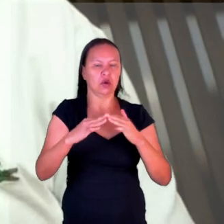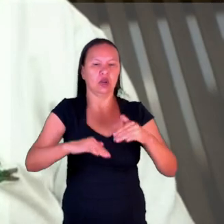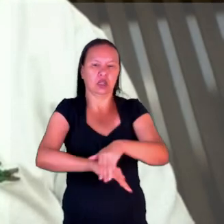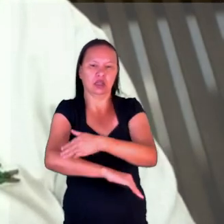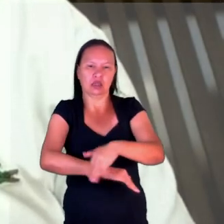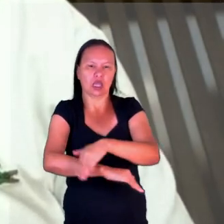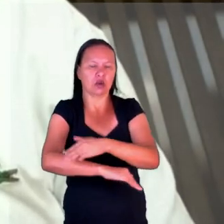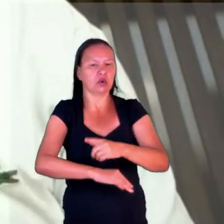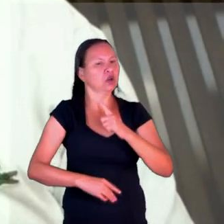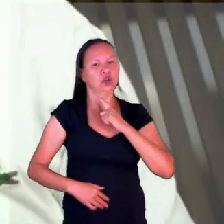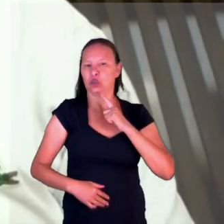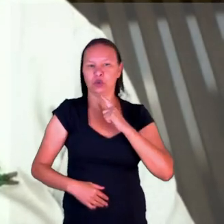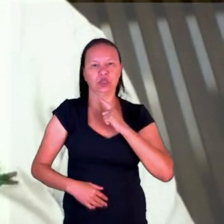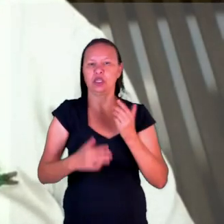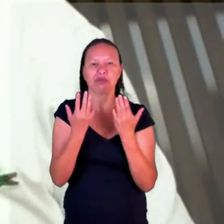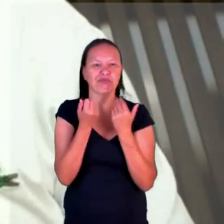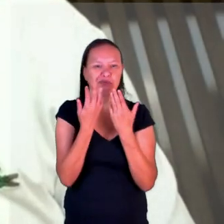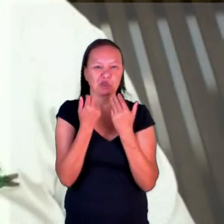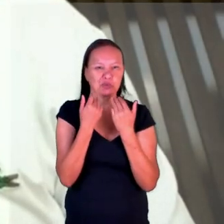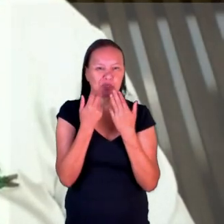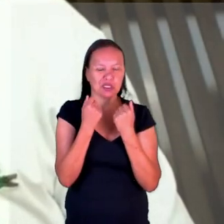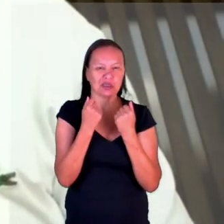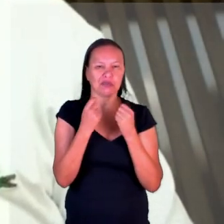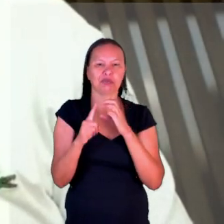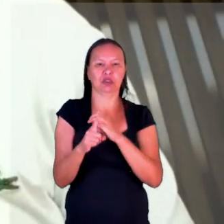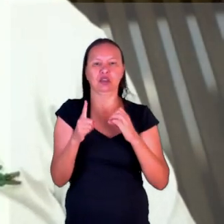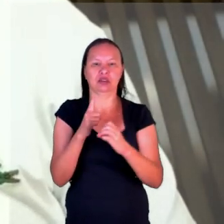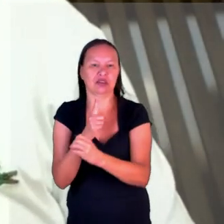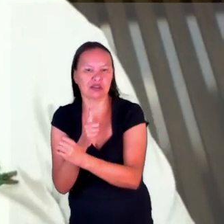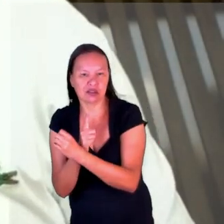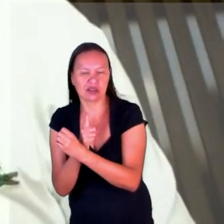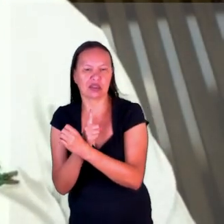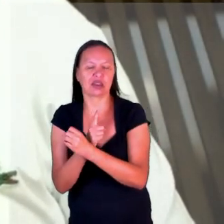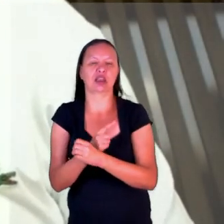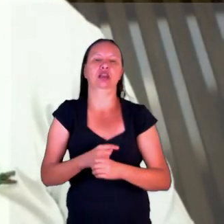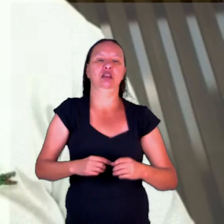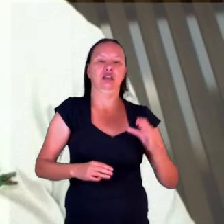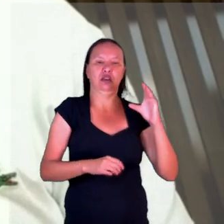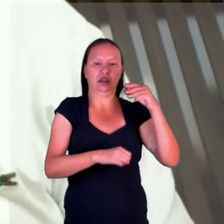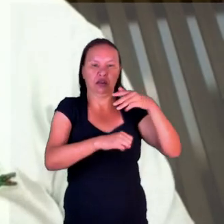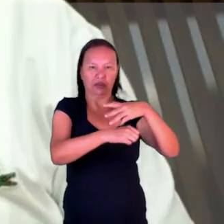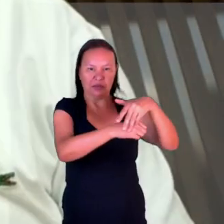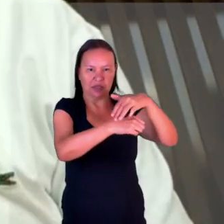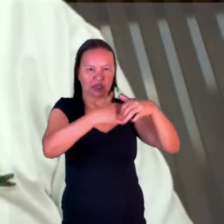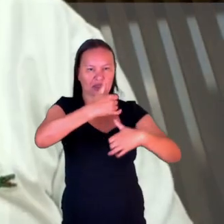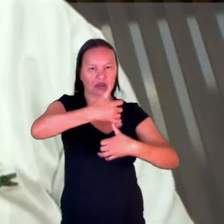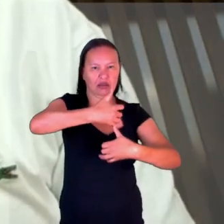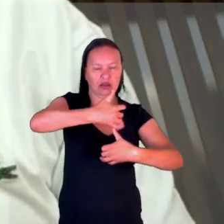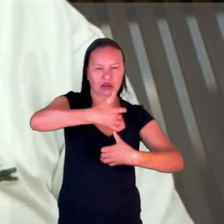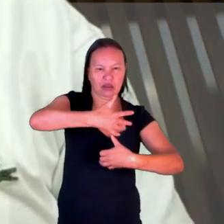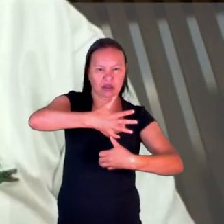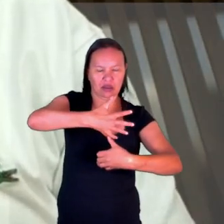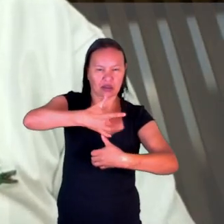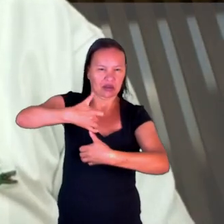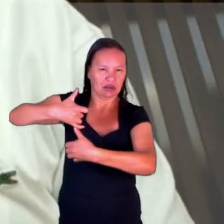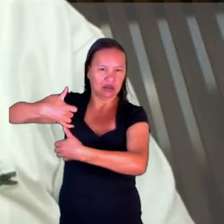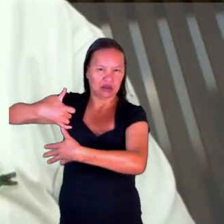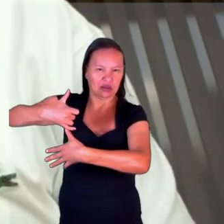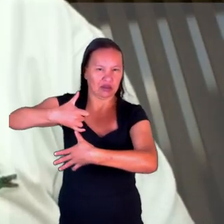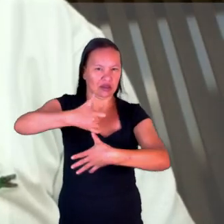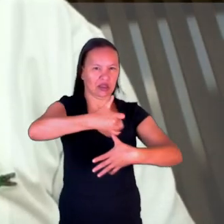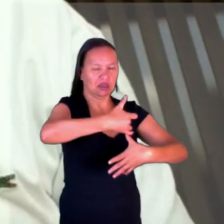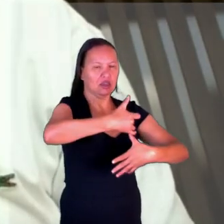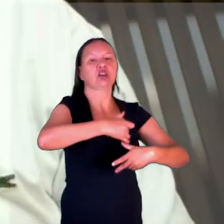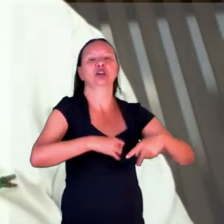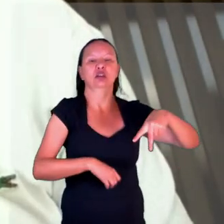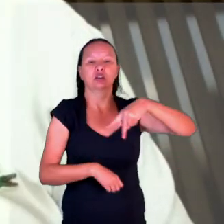né em especial nas nas capitais do do da Região Norte eh eh não só nas capitais mas na região norte e na região Nordeste do país